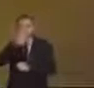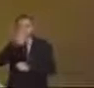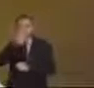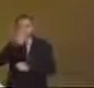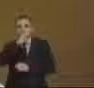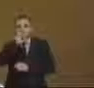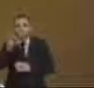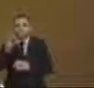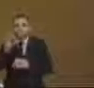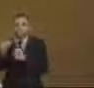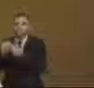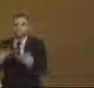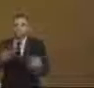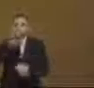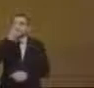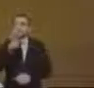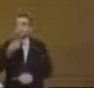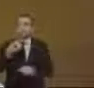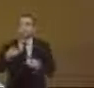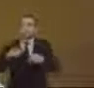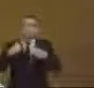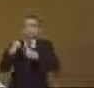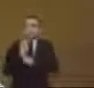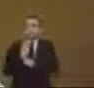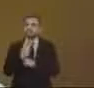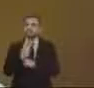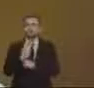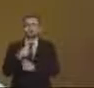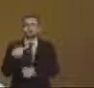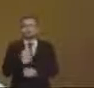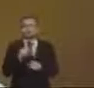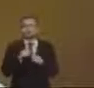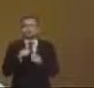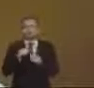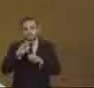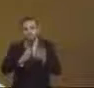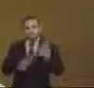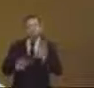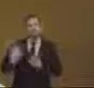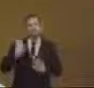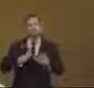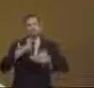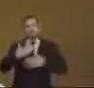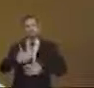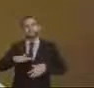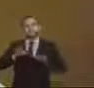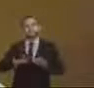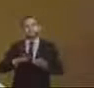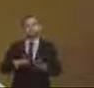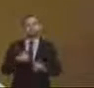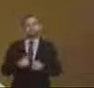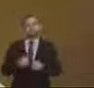afã de se defender. Estão fazendo isso com muito cuidado, com muita calma, para que